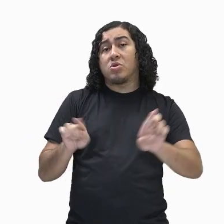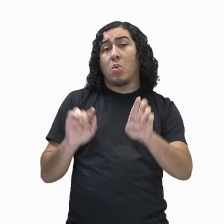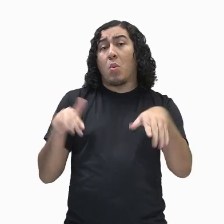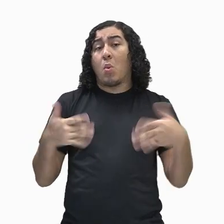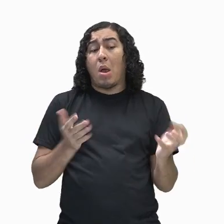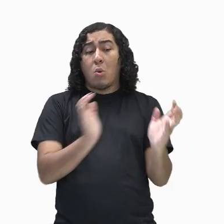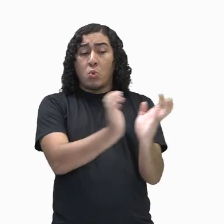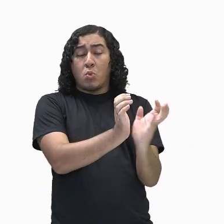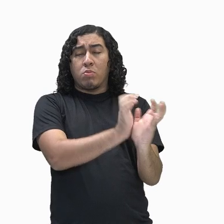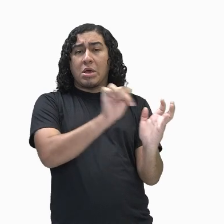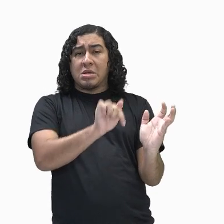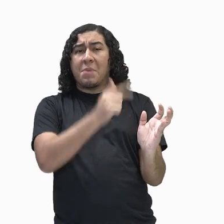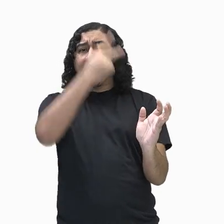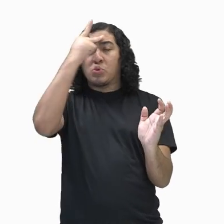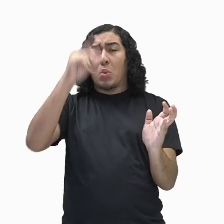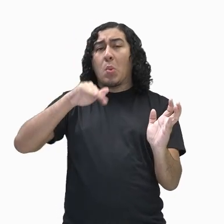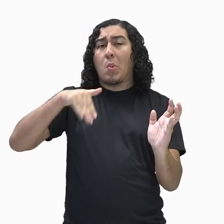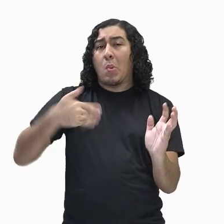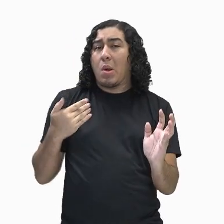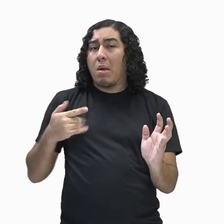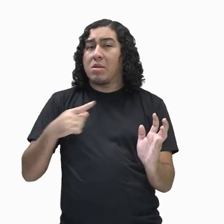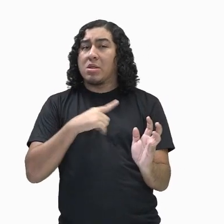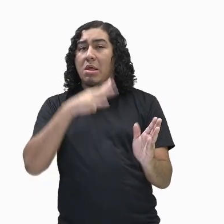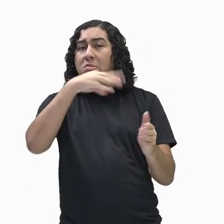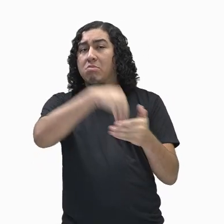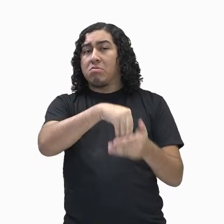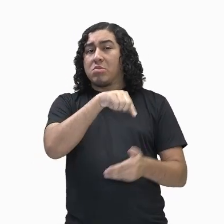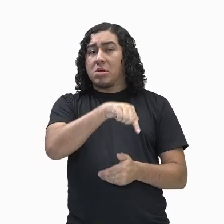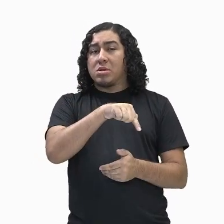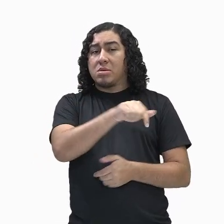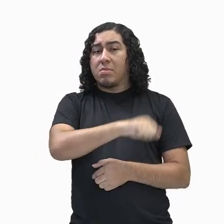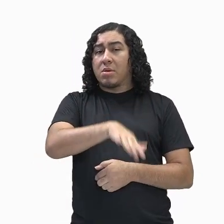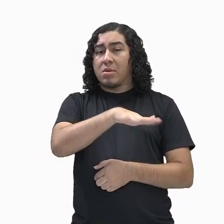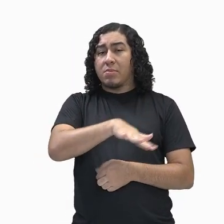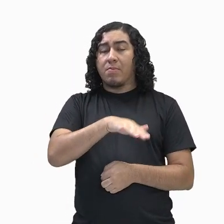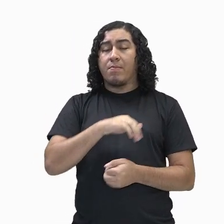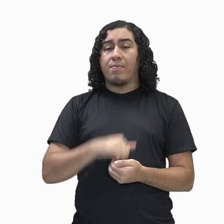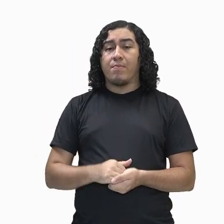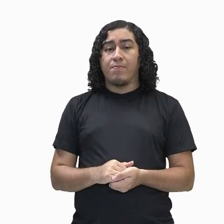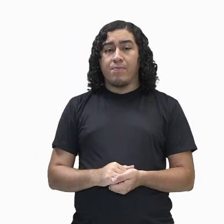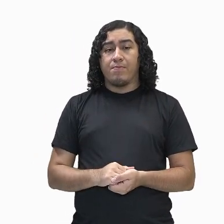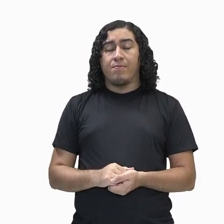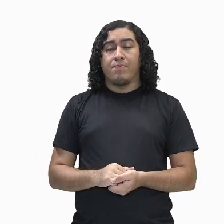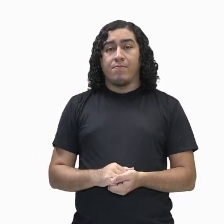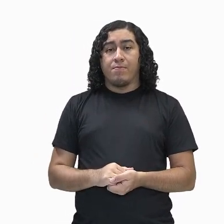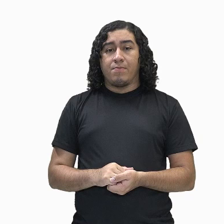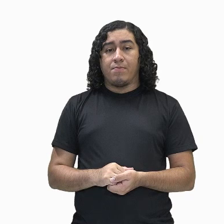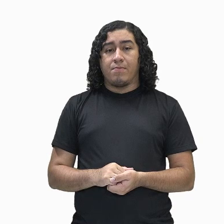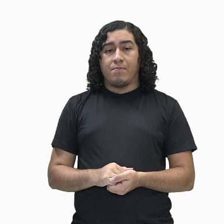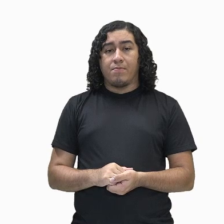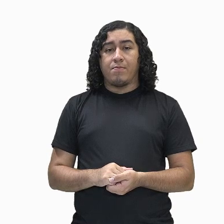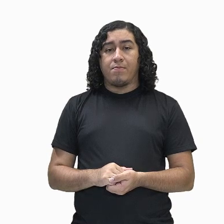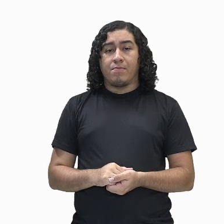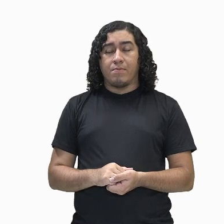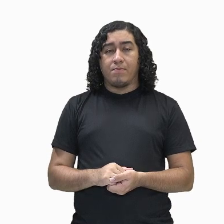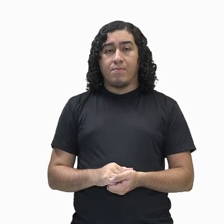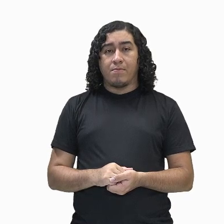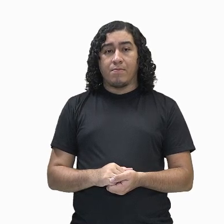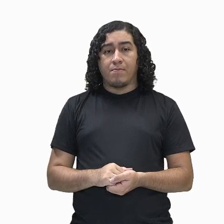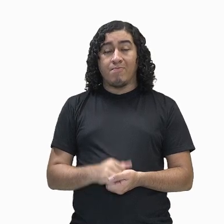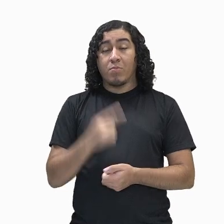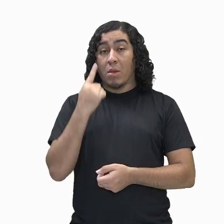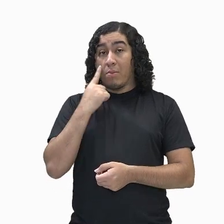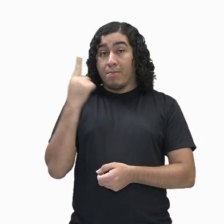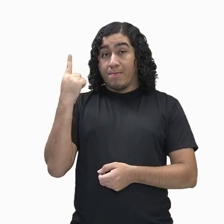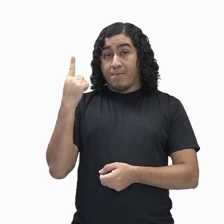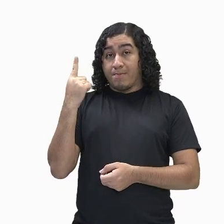essas pessoas que estão aí mais vulneráveis à desigualdade social? Vejam bem, os